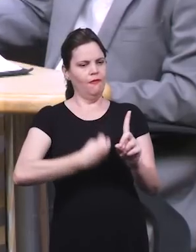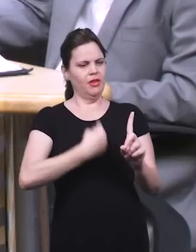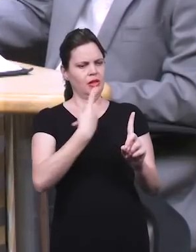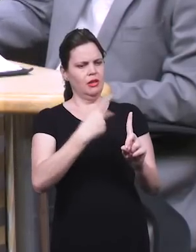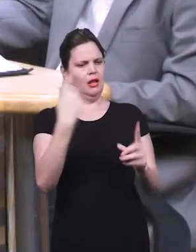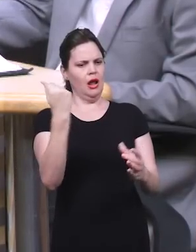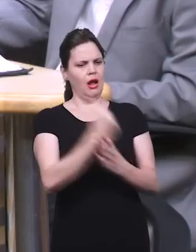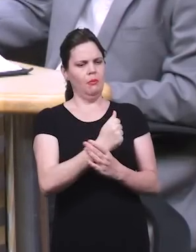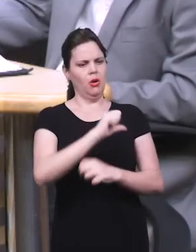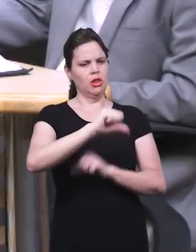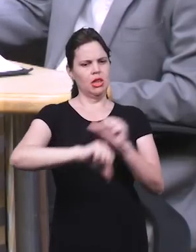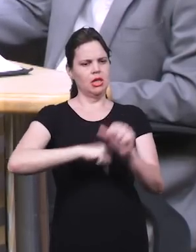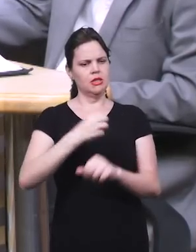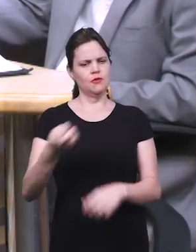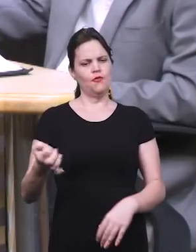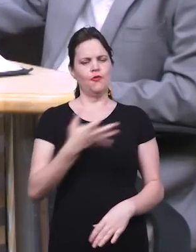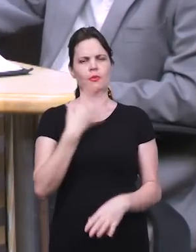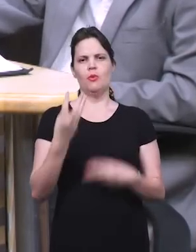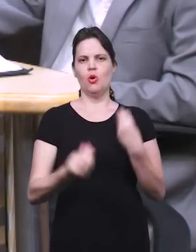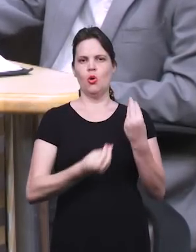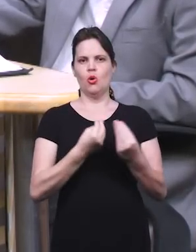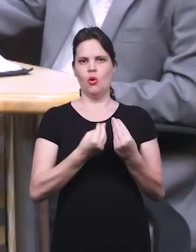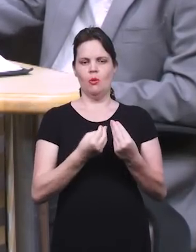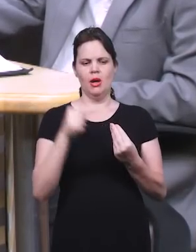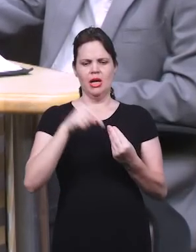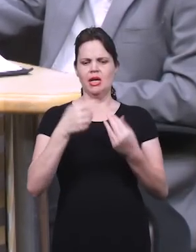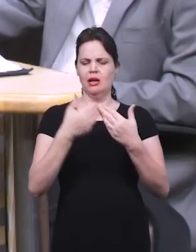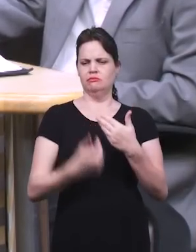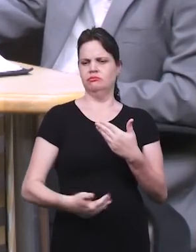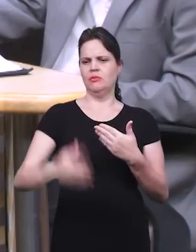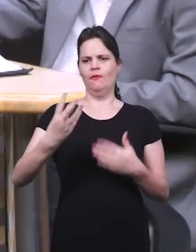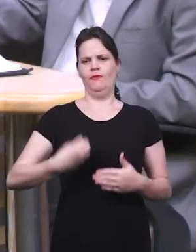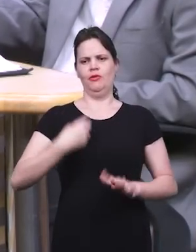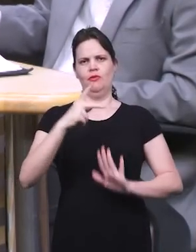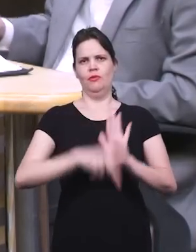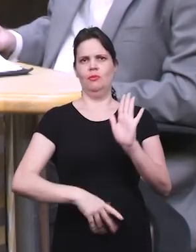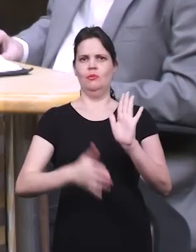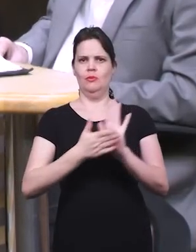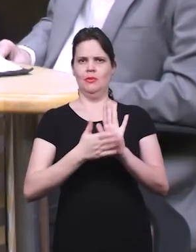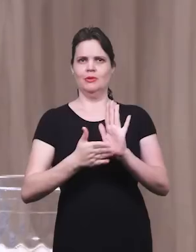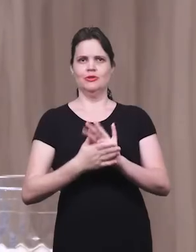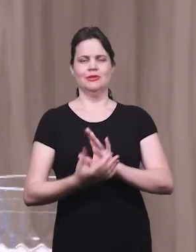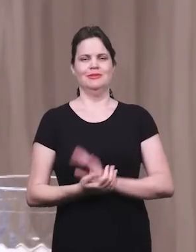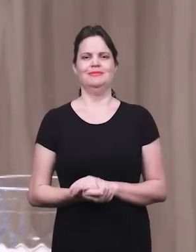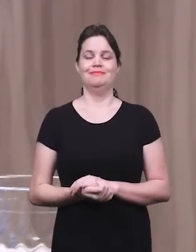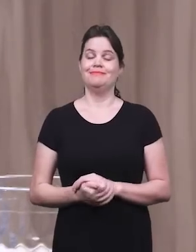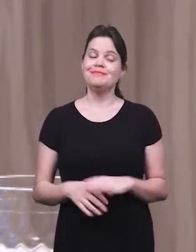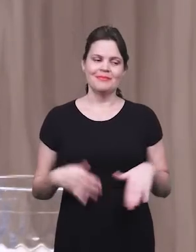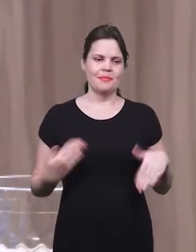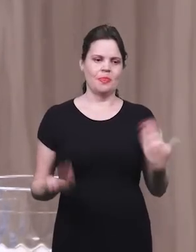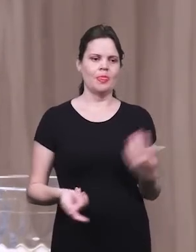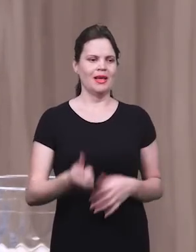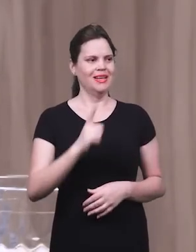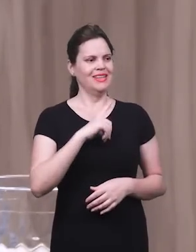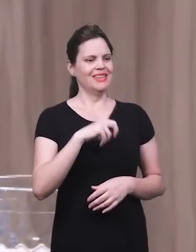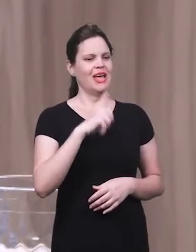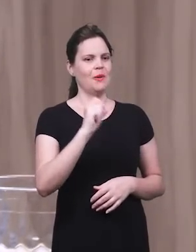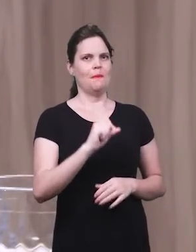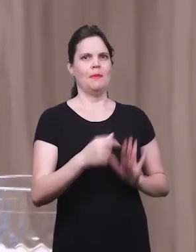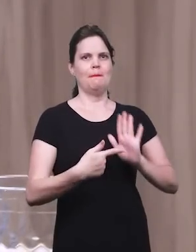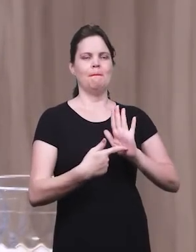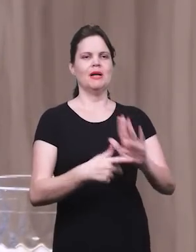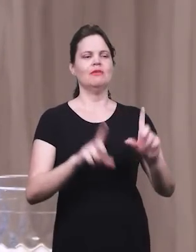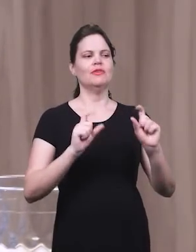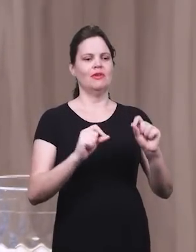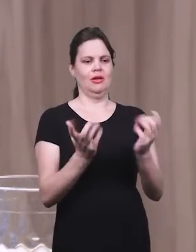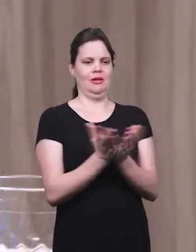como que essa transformação de vida foi fazendo com que ele vivesse o projeto? Há uma expressão na Bíblia que fala do crente